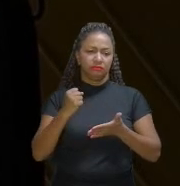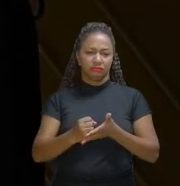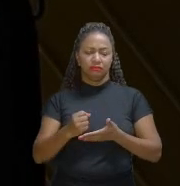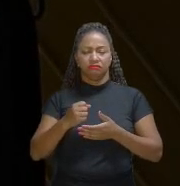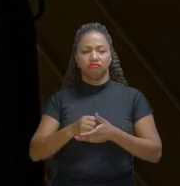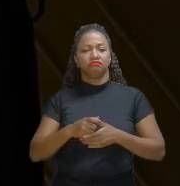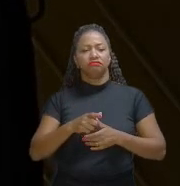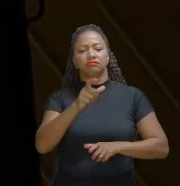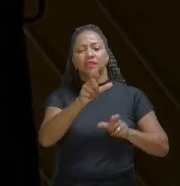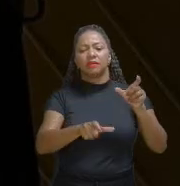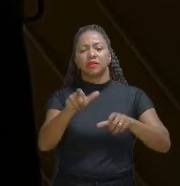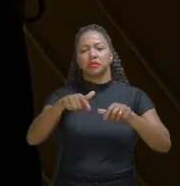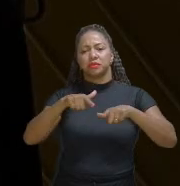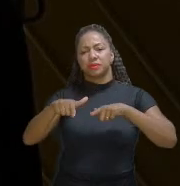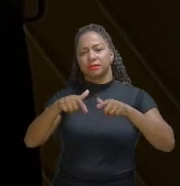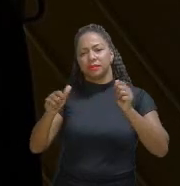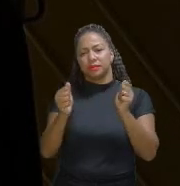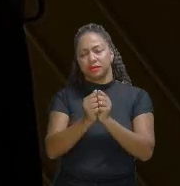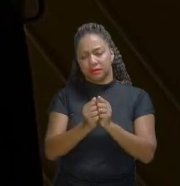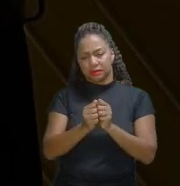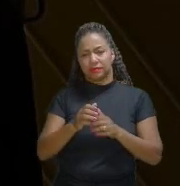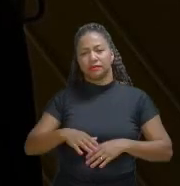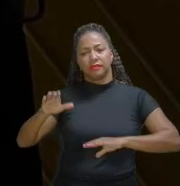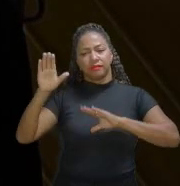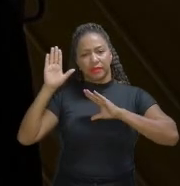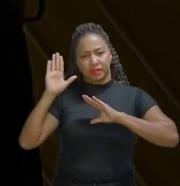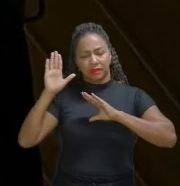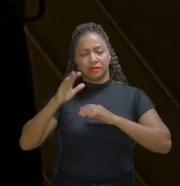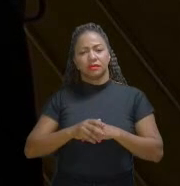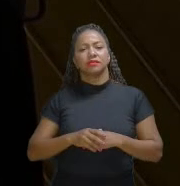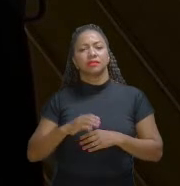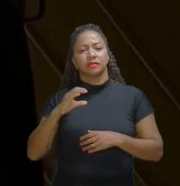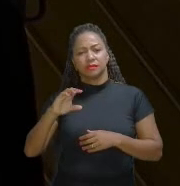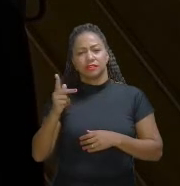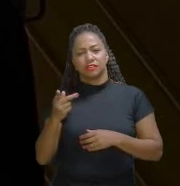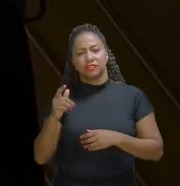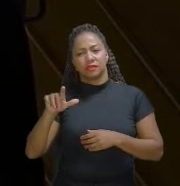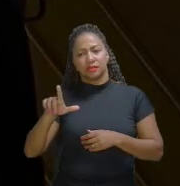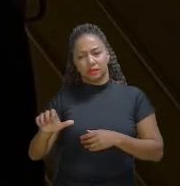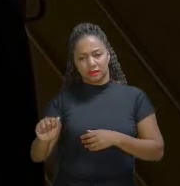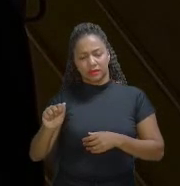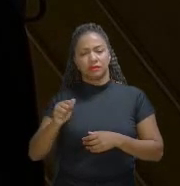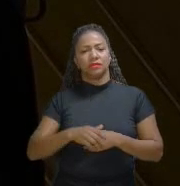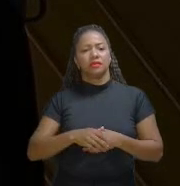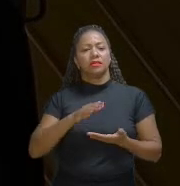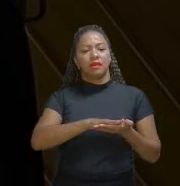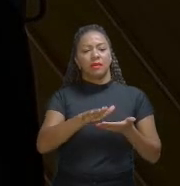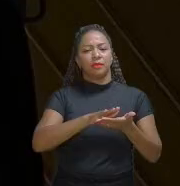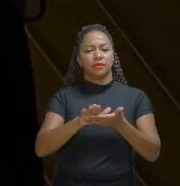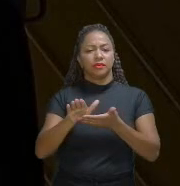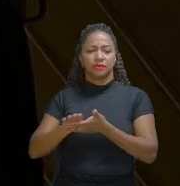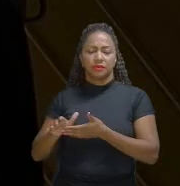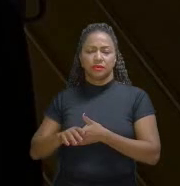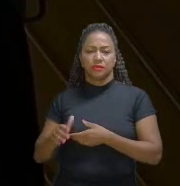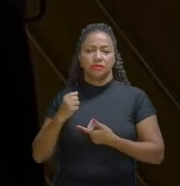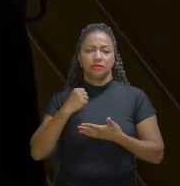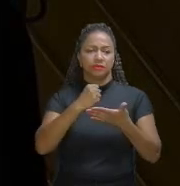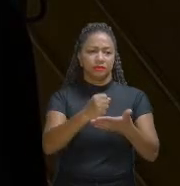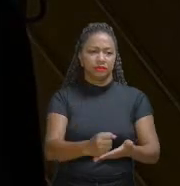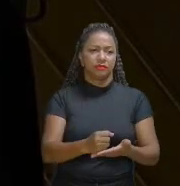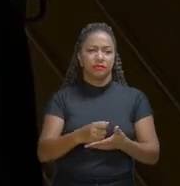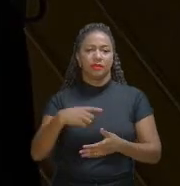não invalida a realização da atividade. A candidata Sheila Mira poderia ter distribuído os impressos pessoalmente ou com auxílio de